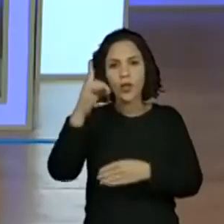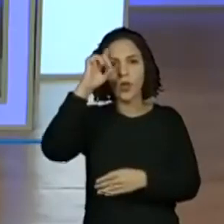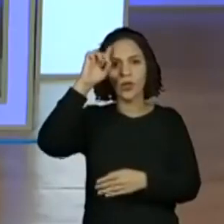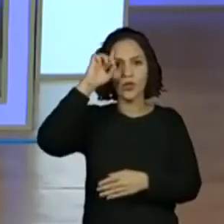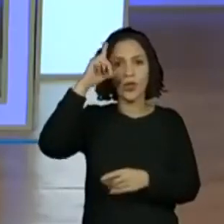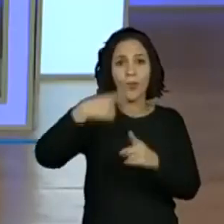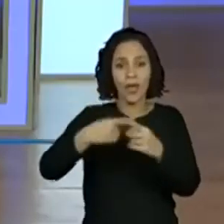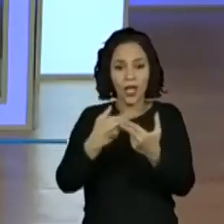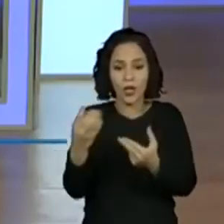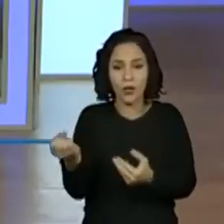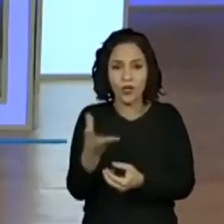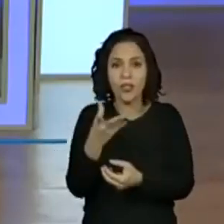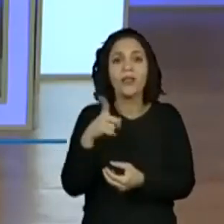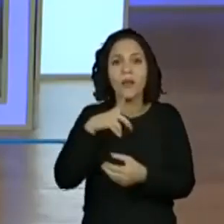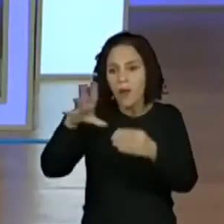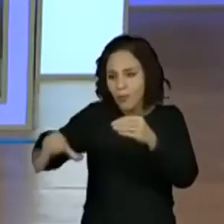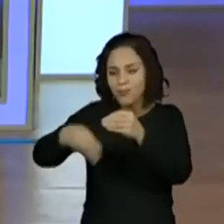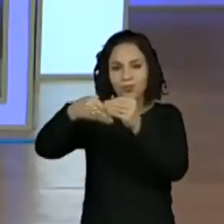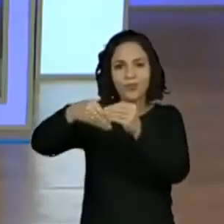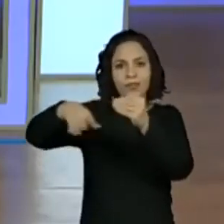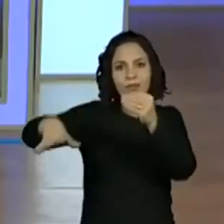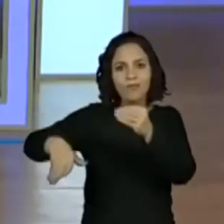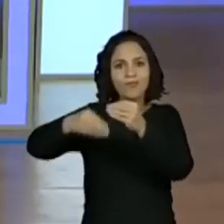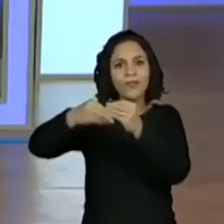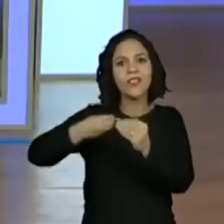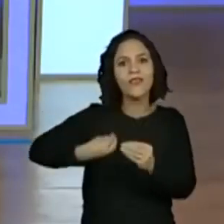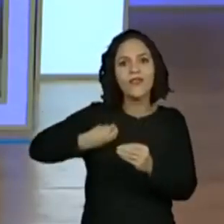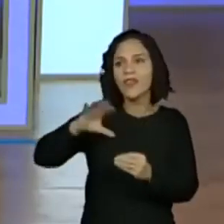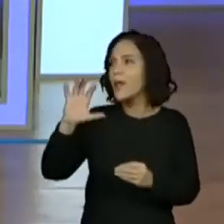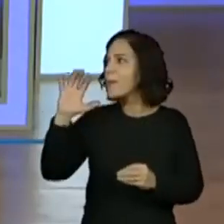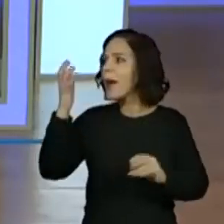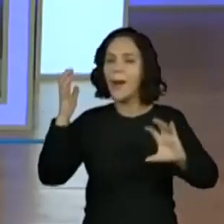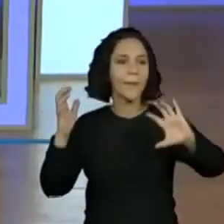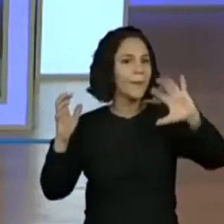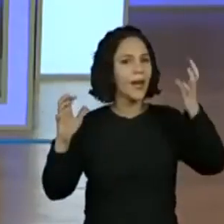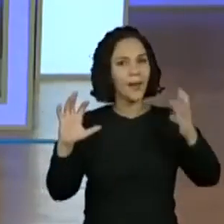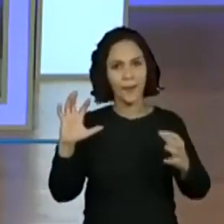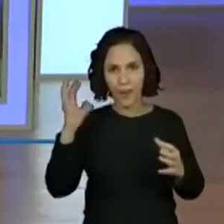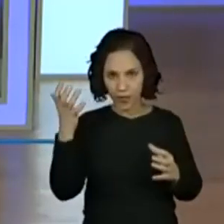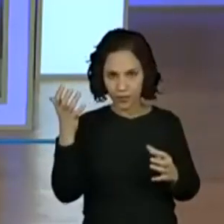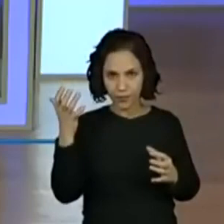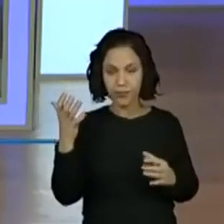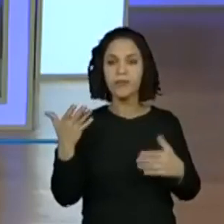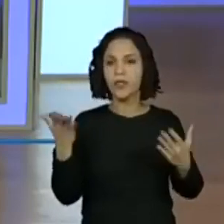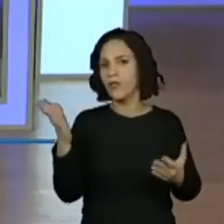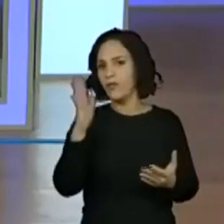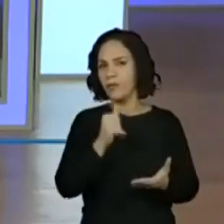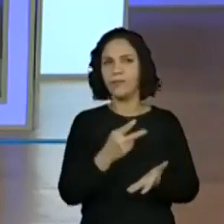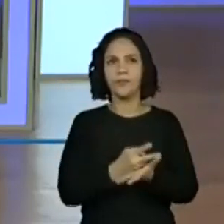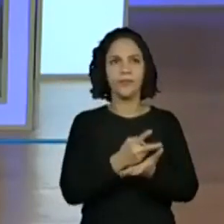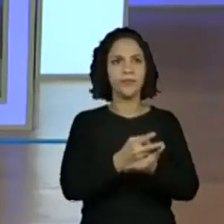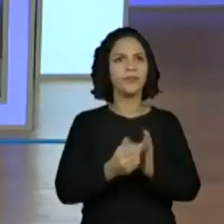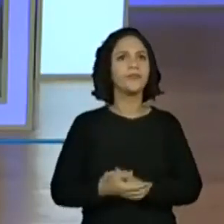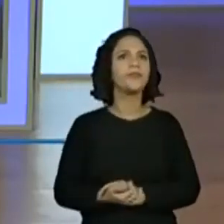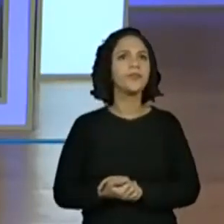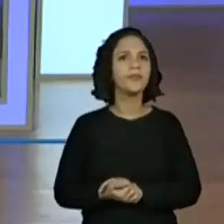porque a notícia se alimenta de fatos que acontecem no nosso cotidiano. Isso mesmo. Então vamos aí, continuar.